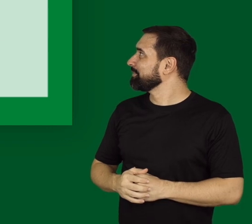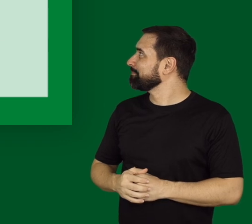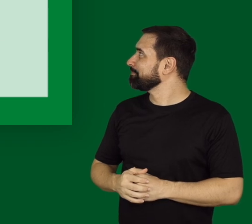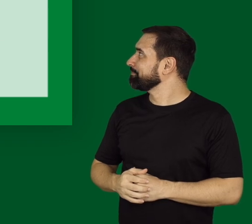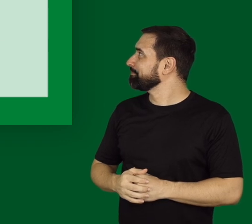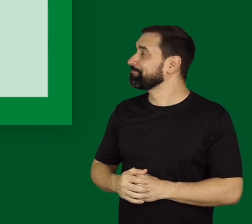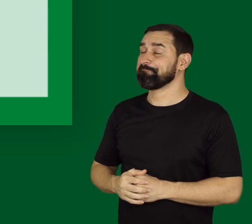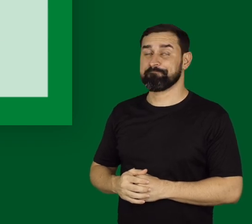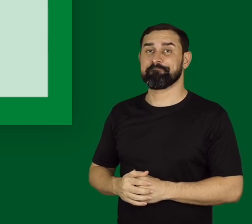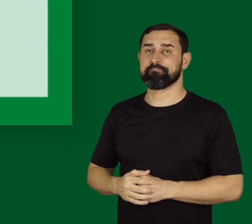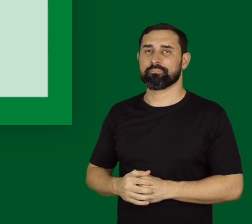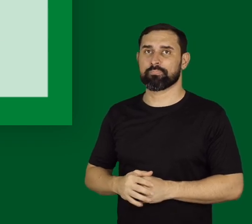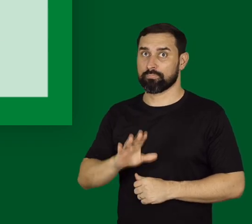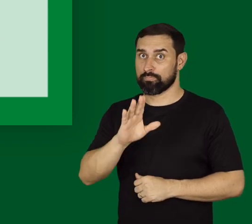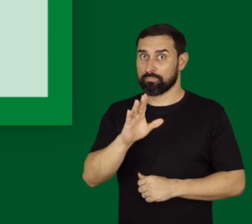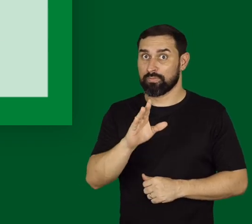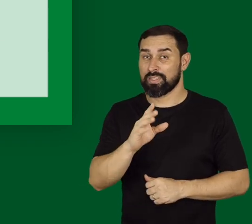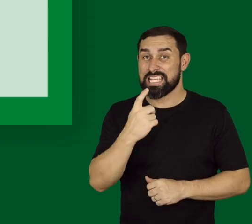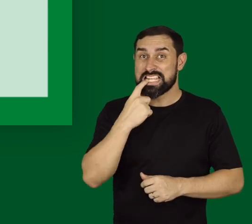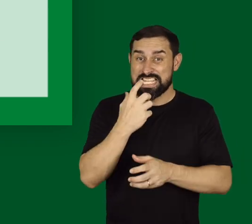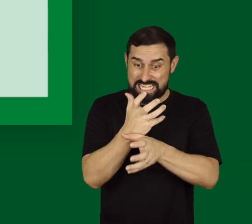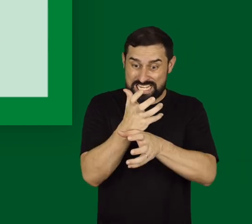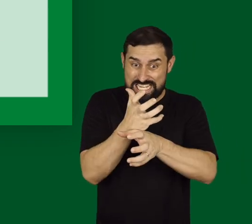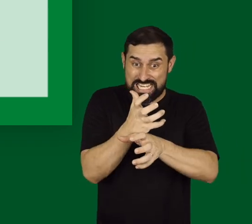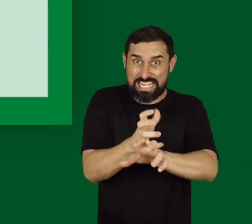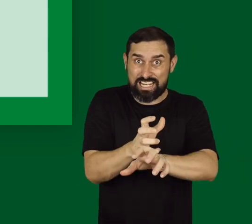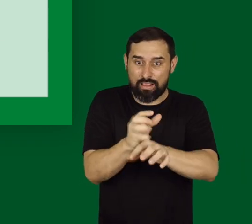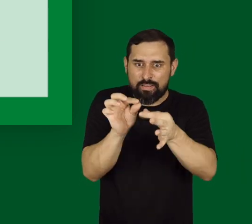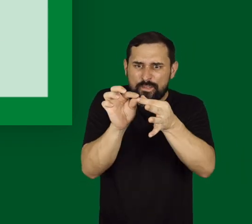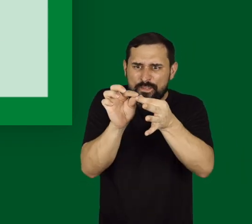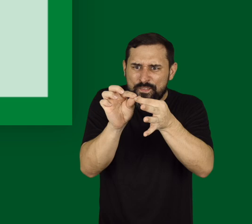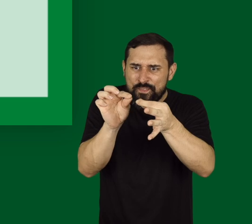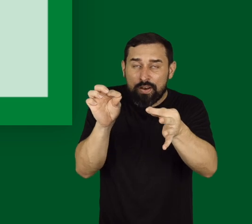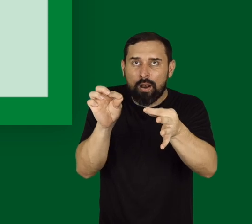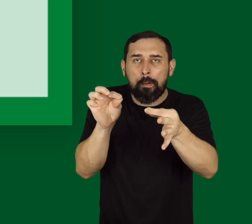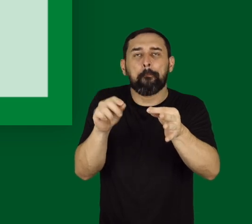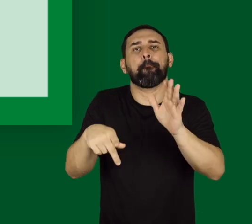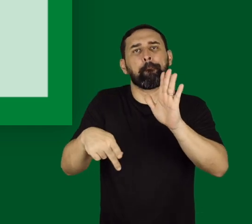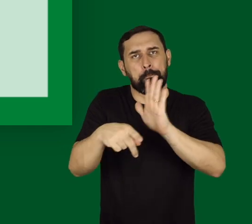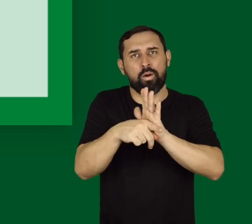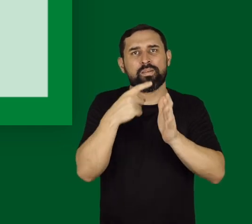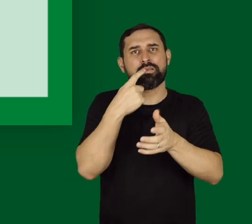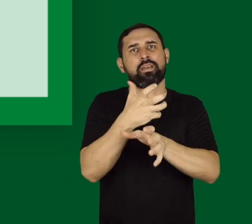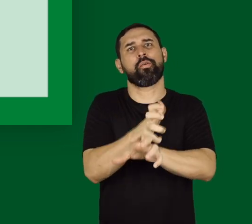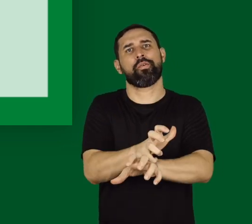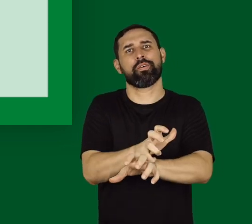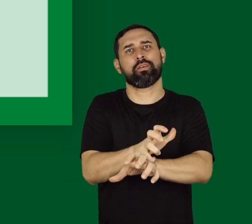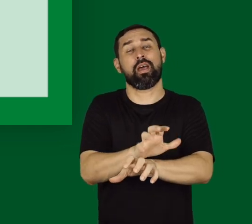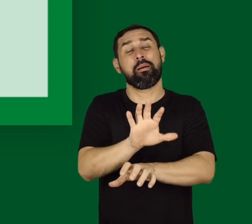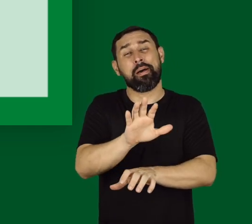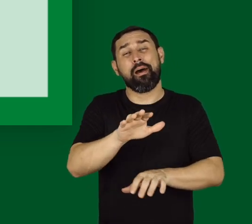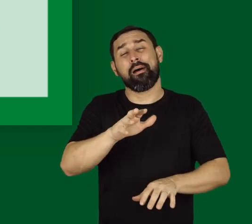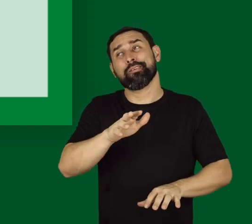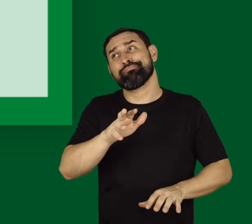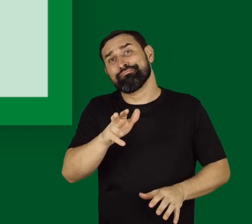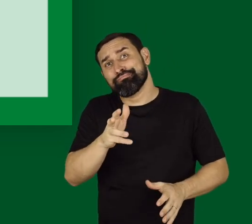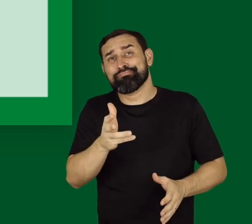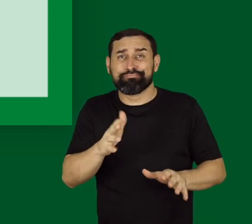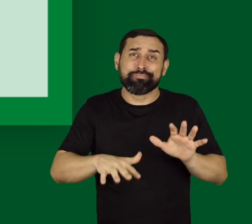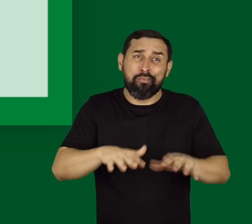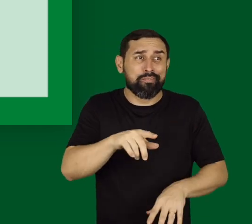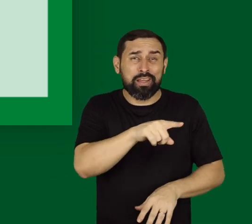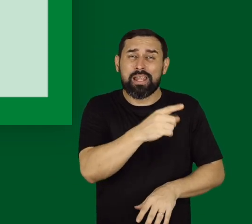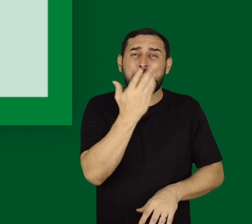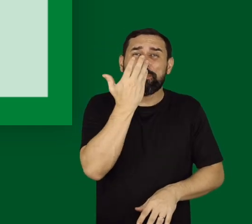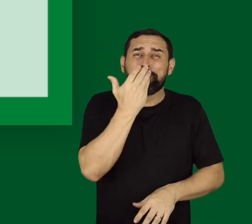agulha intraóssea instalada. É super importante saber, né? Lógico, essa intraóssea aqui, essa agulha, ela é específica para isso. Mas às vezes